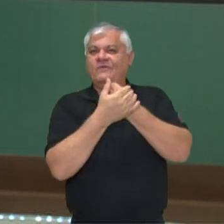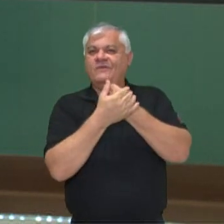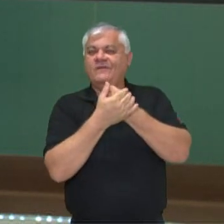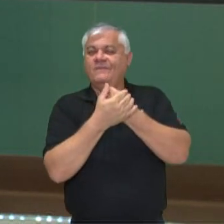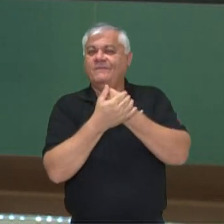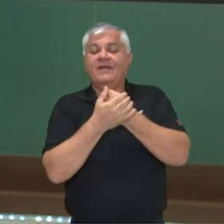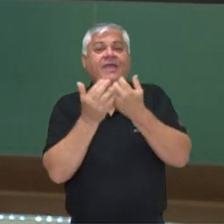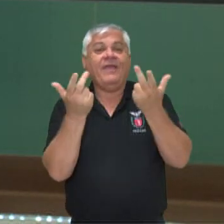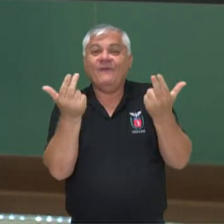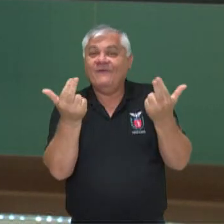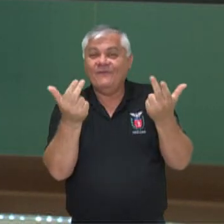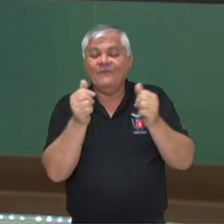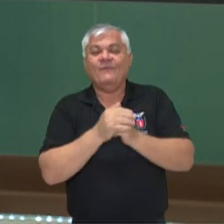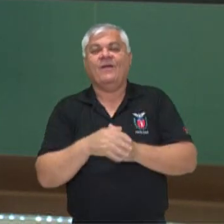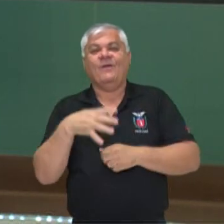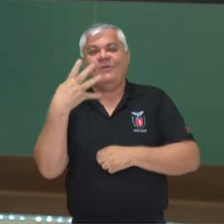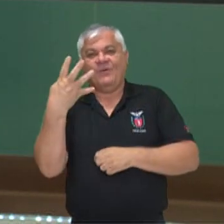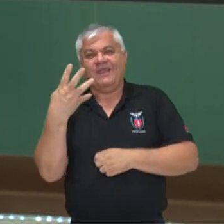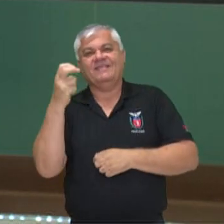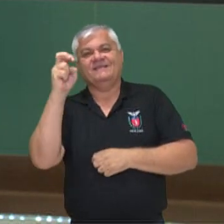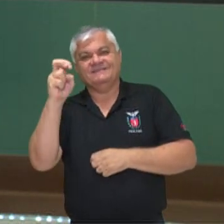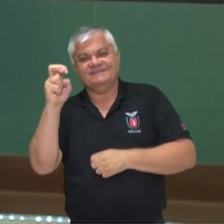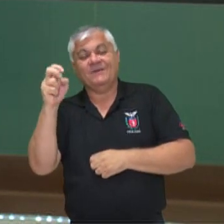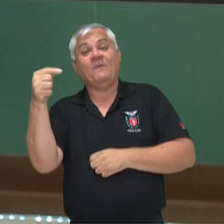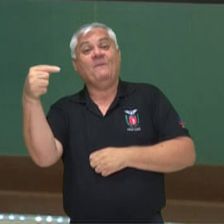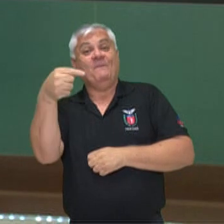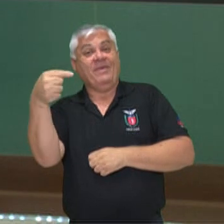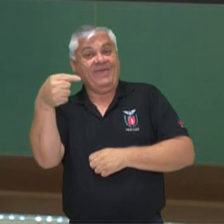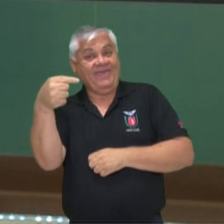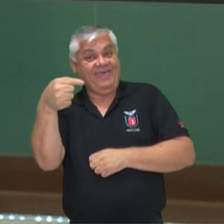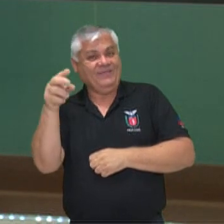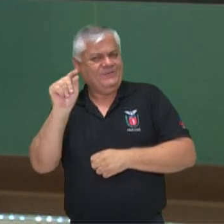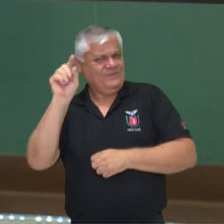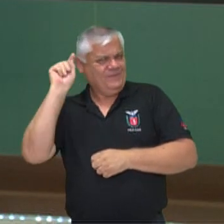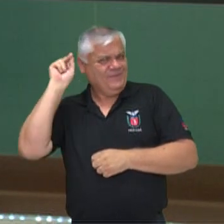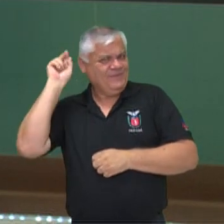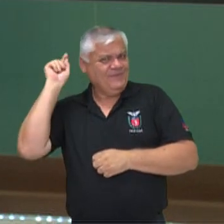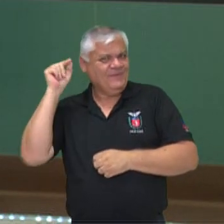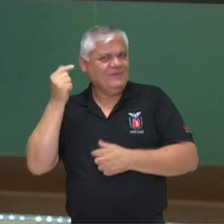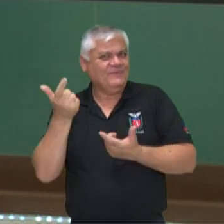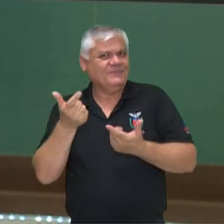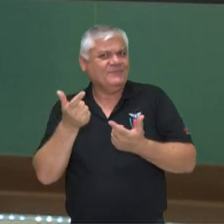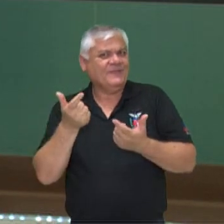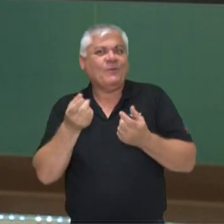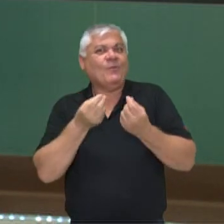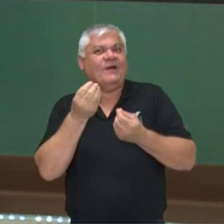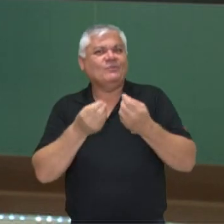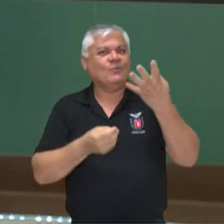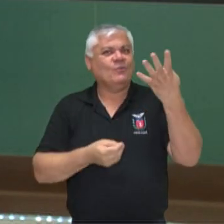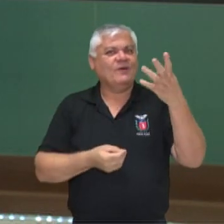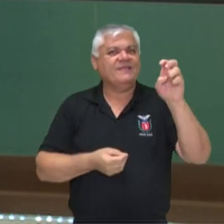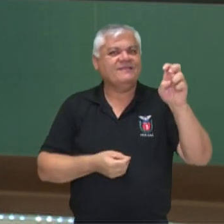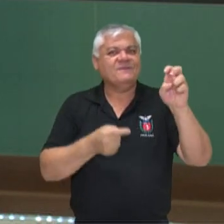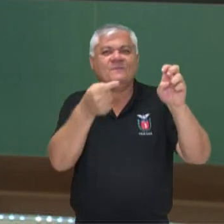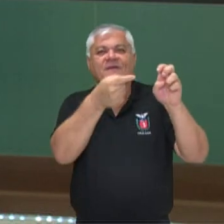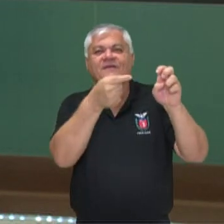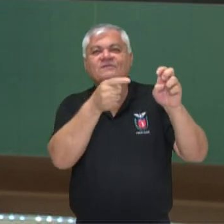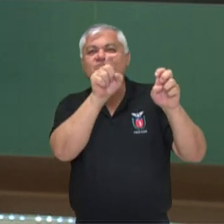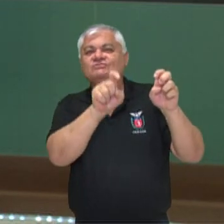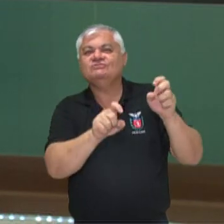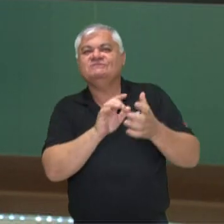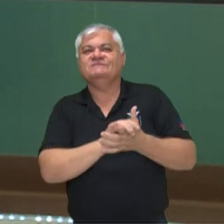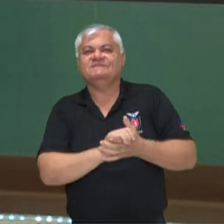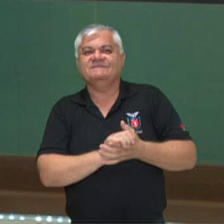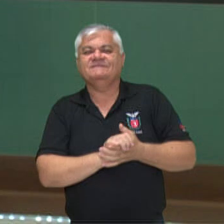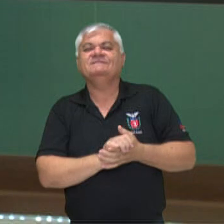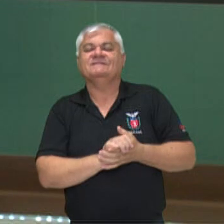é a mesma. Eu pego a idade de hoje, menos o tempo que passou, e eu tenho a idade lá que eu quero no começo. Então, por isso que a